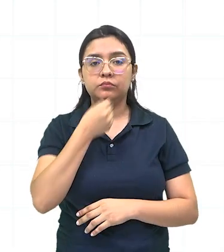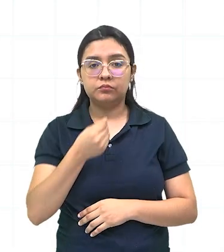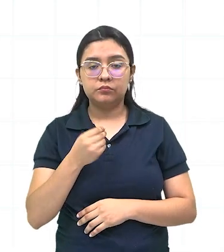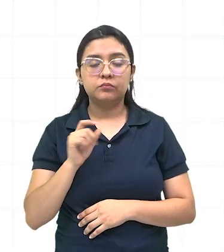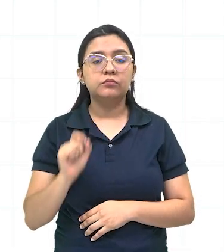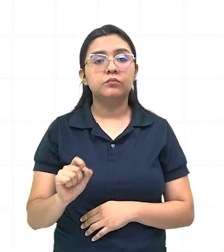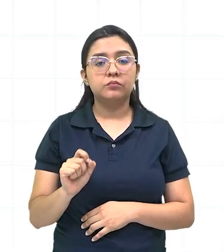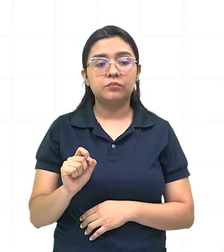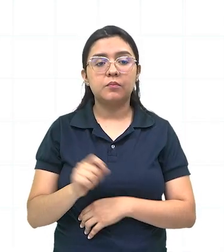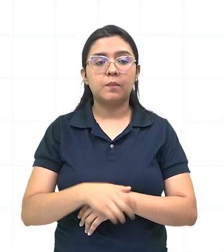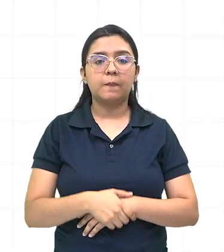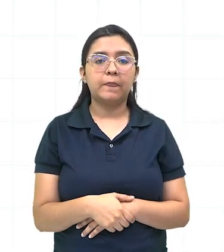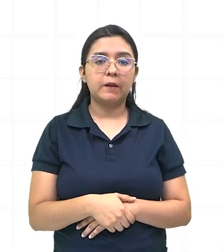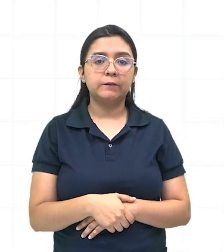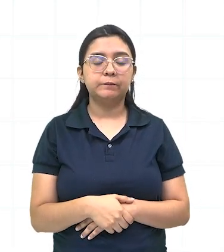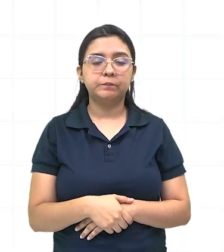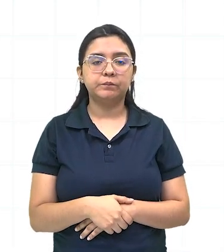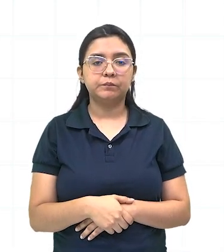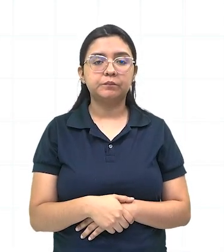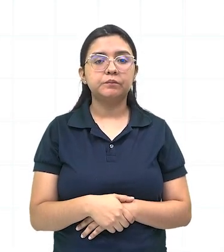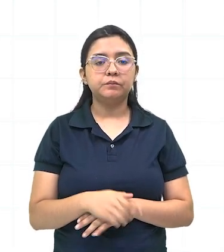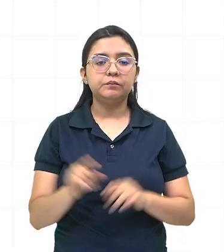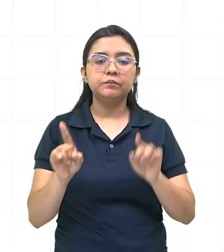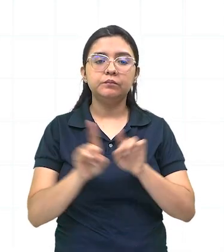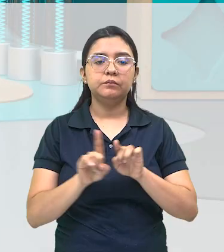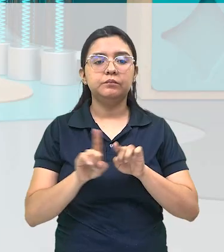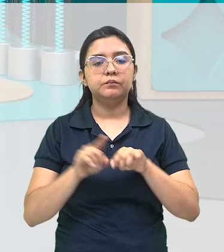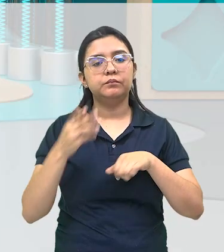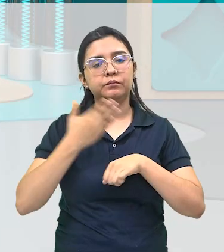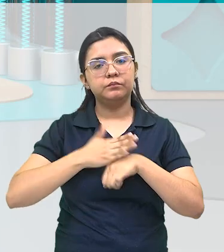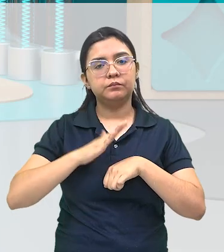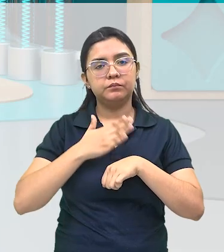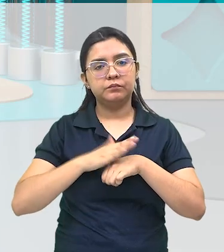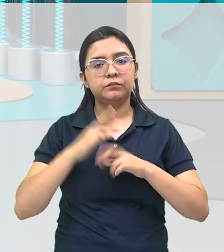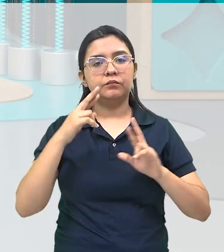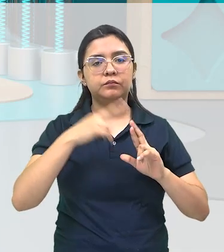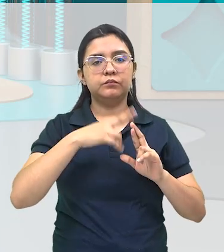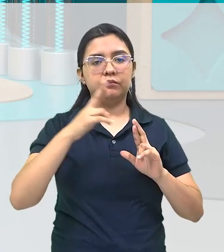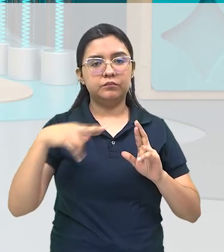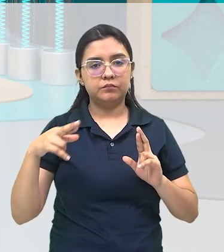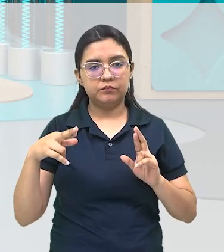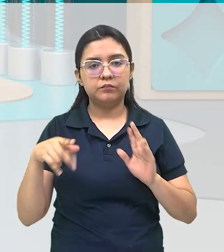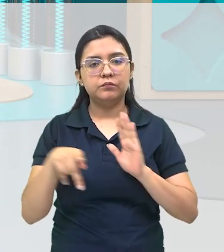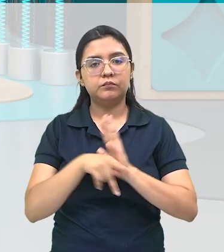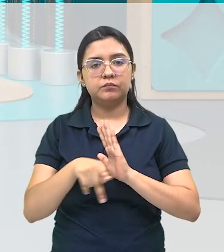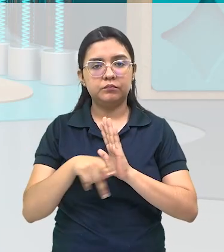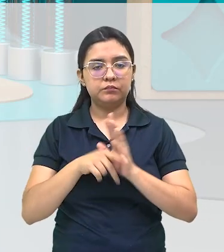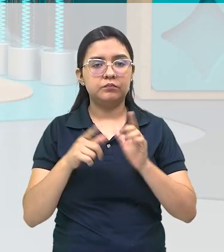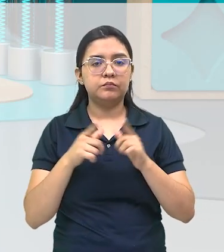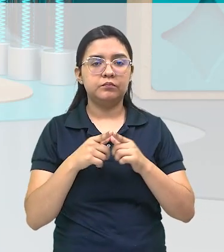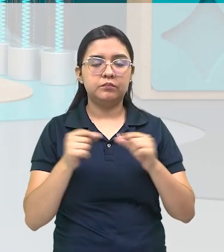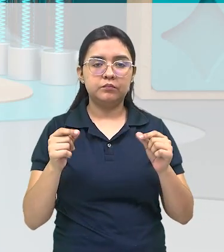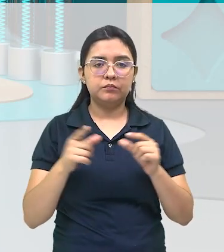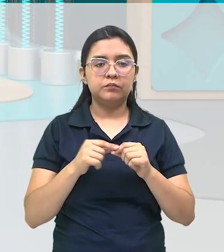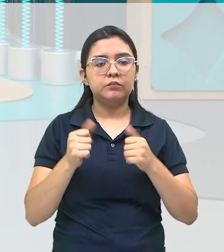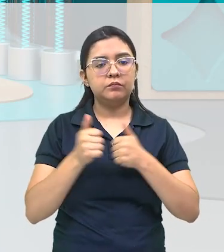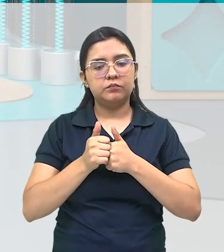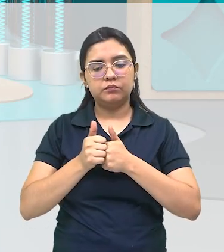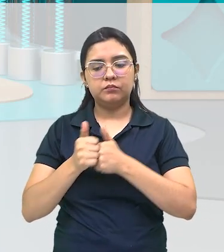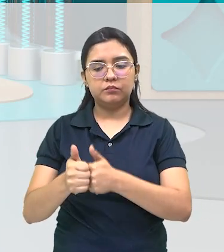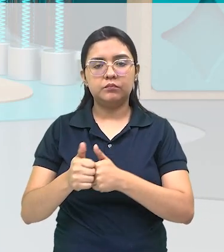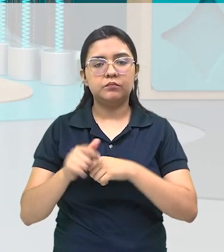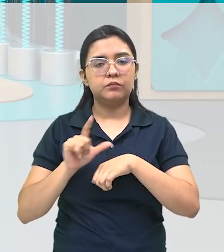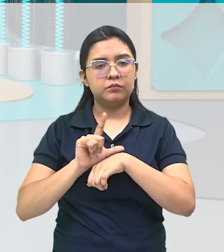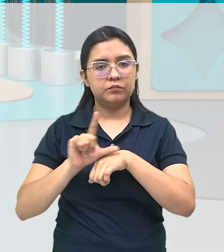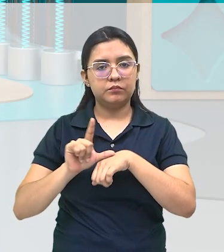ele também era praticante de uma seita shintoísta, né? Ele foi seguidor de um dos